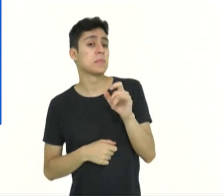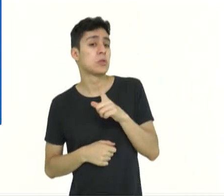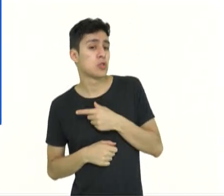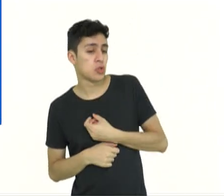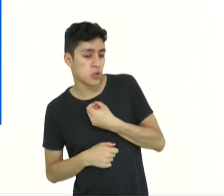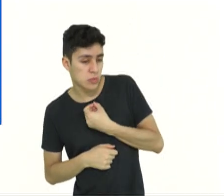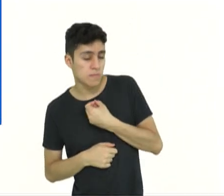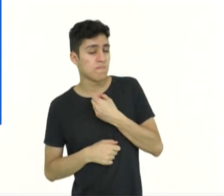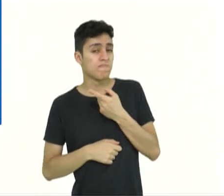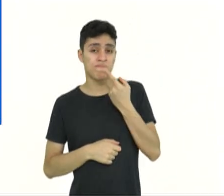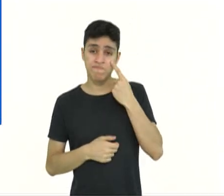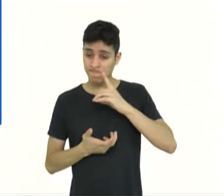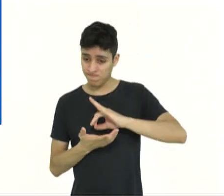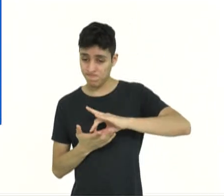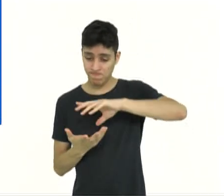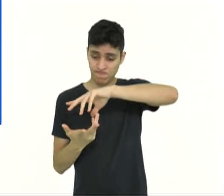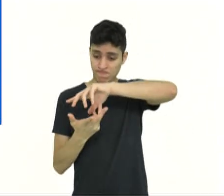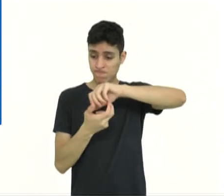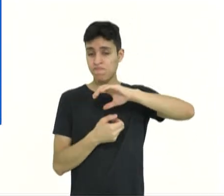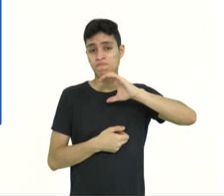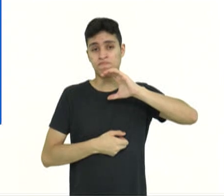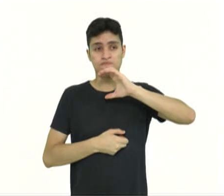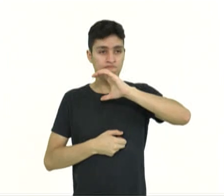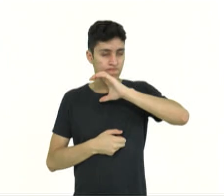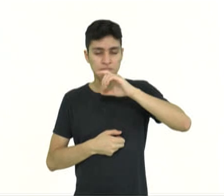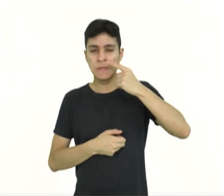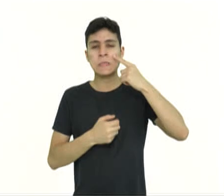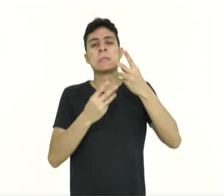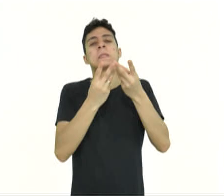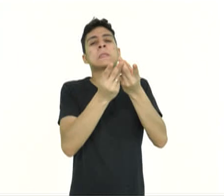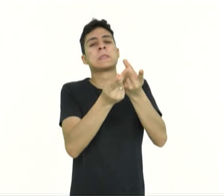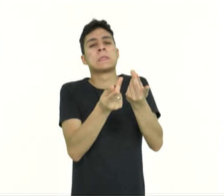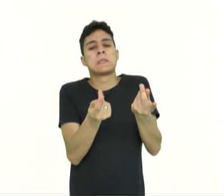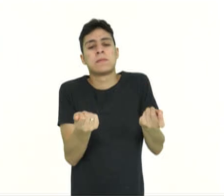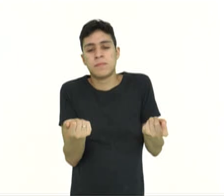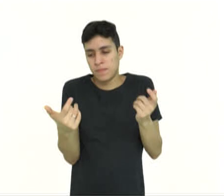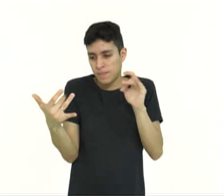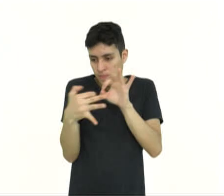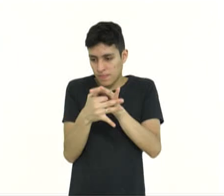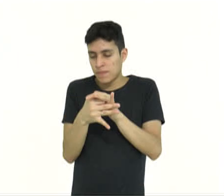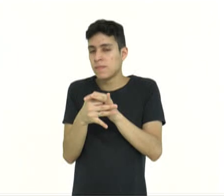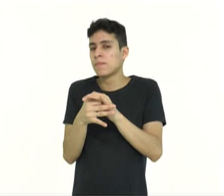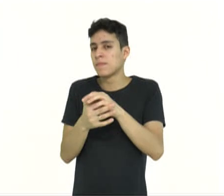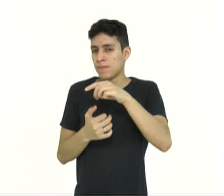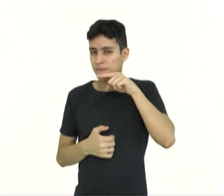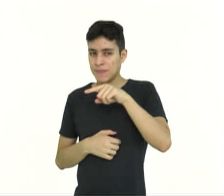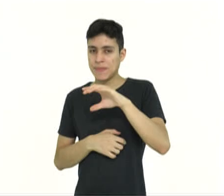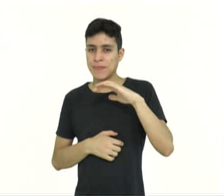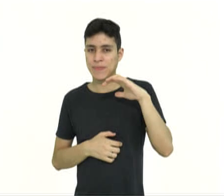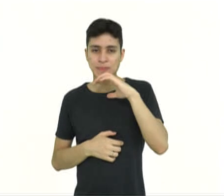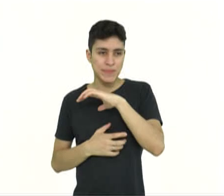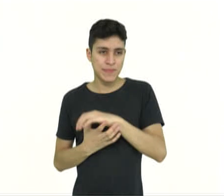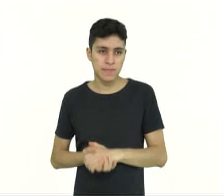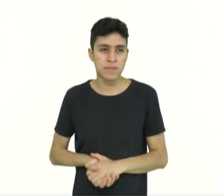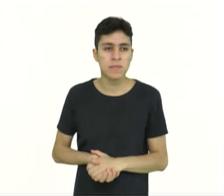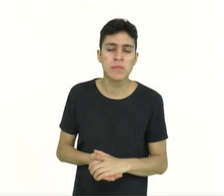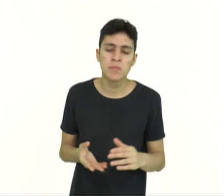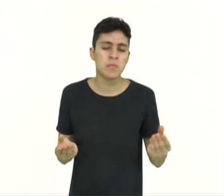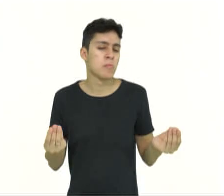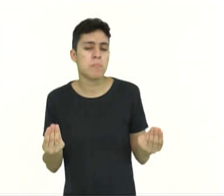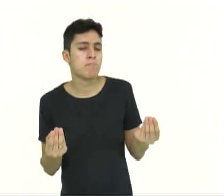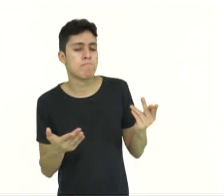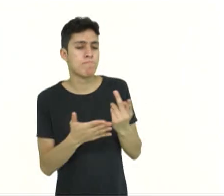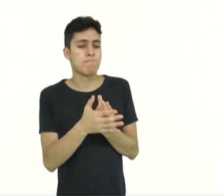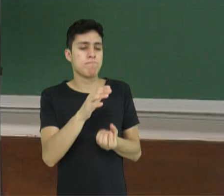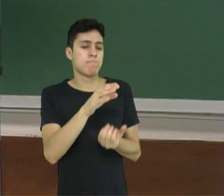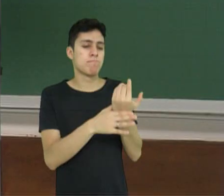está aquecendo e o derretimento das geleiras está muito ligado a esse aquecimento. Como surge esse aquecimento